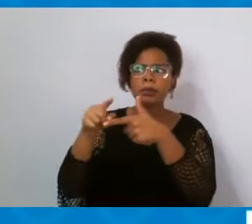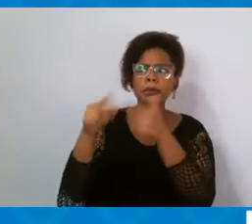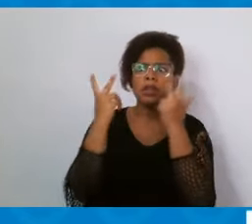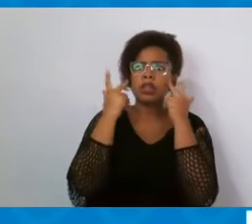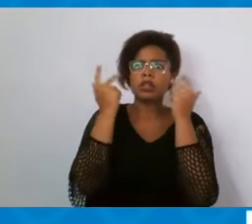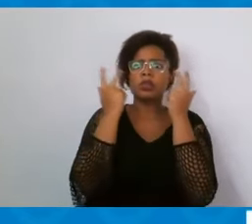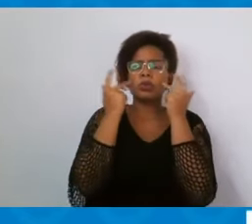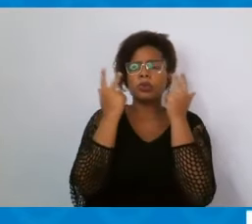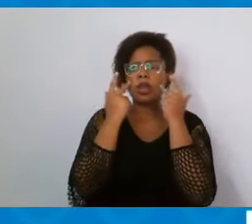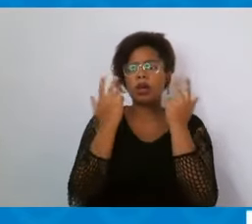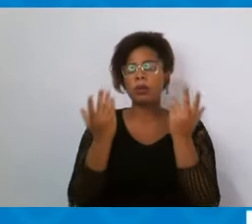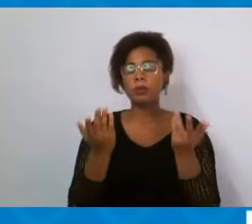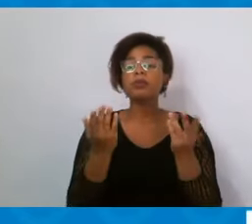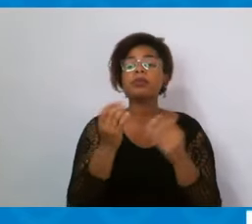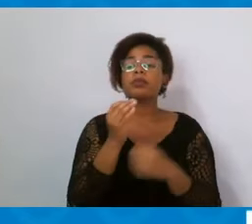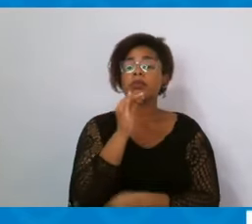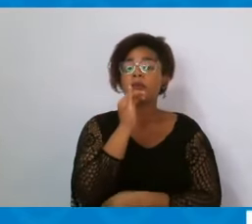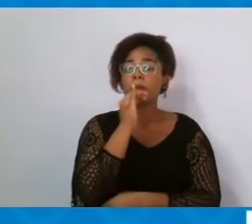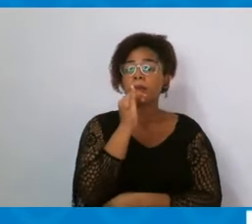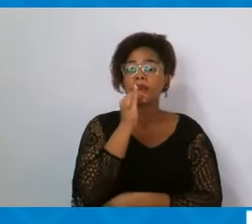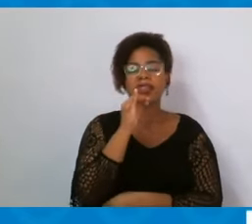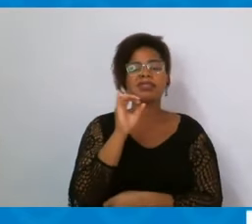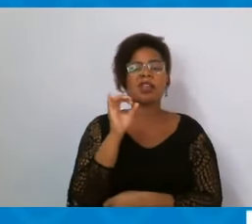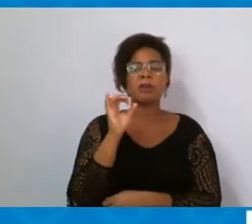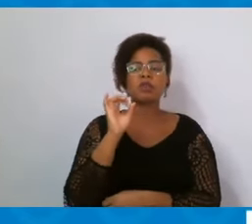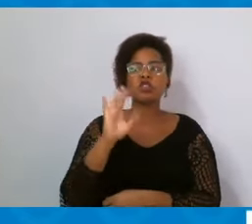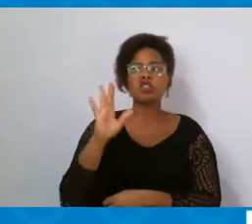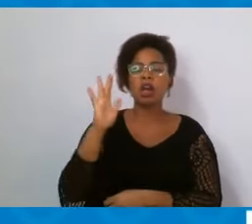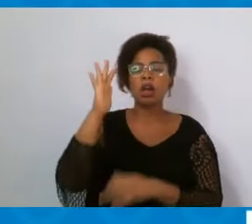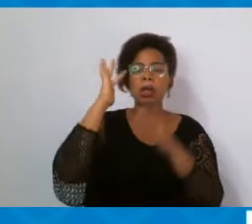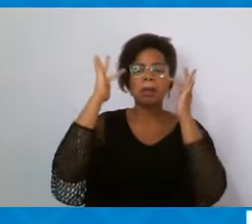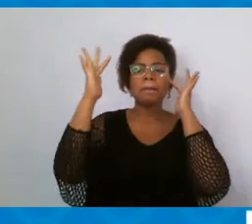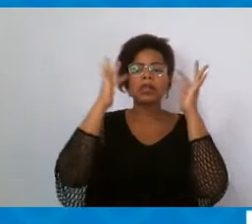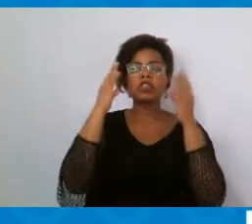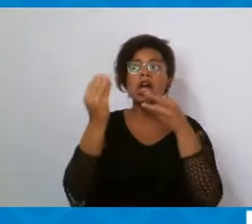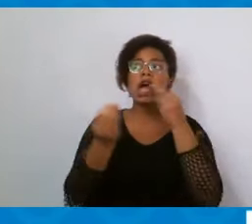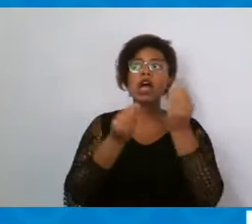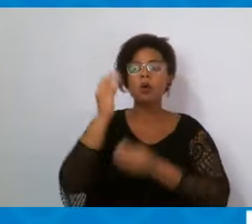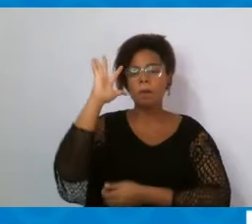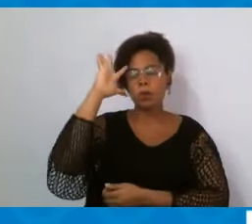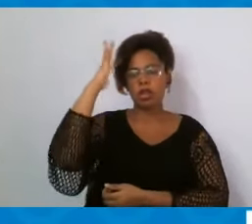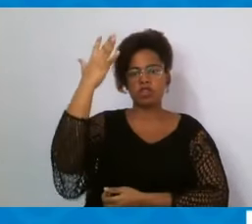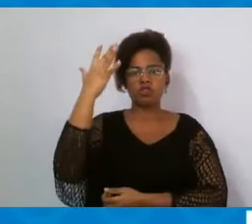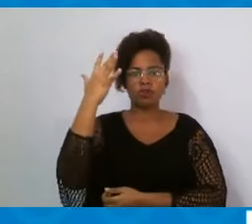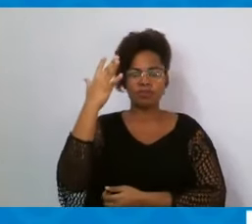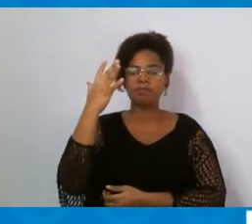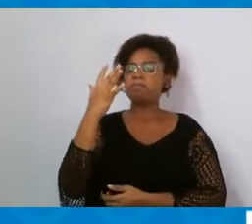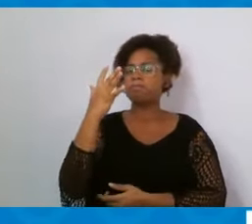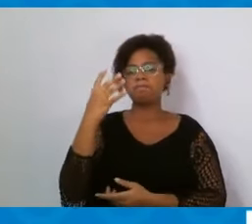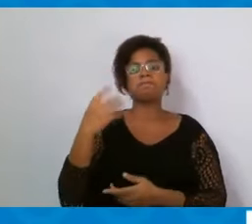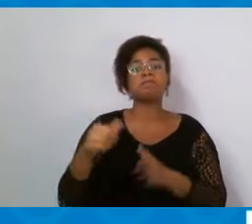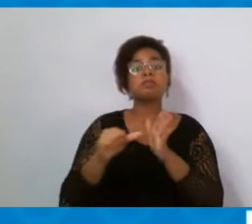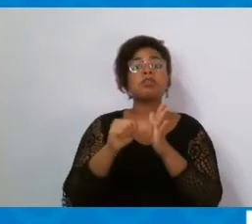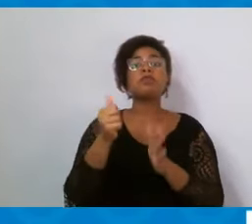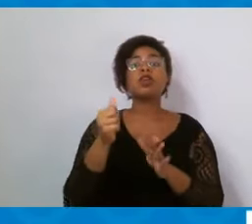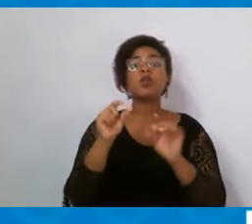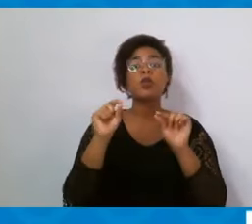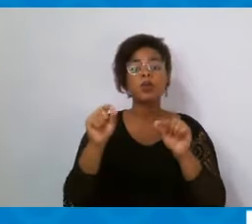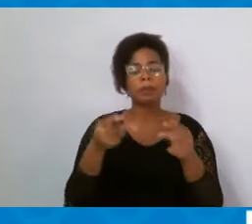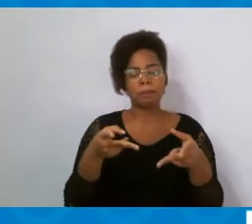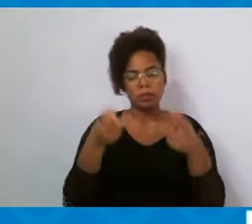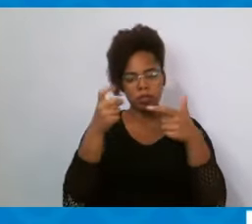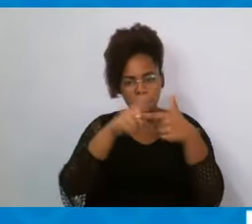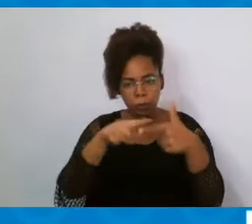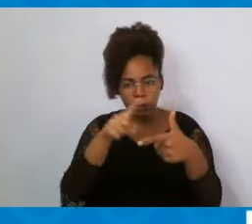começa imaginando soluções. Soluções para quê? Eles têm que entender um problema. Então, é por isso que a gente começa com eles observando o